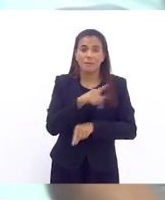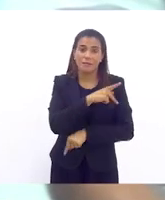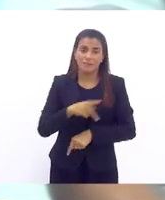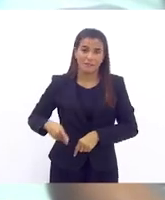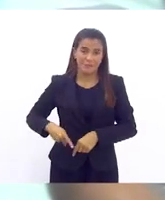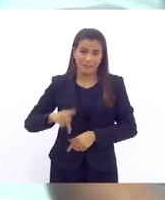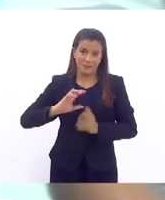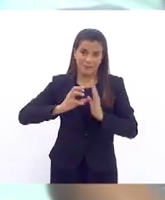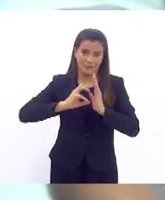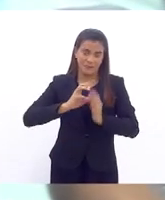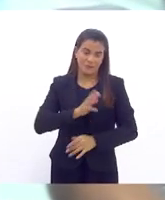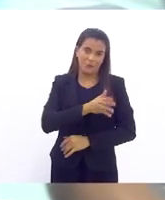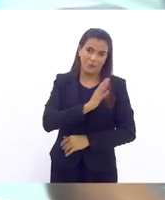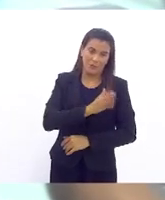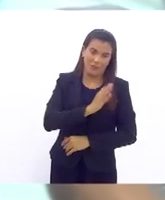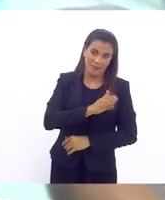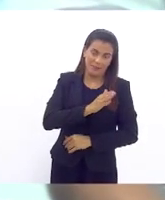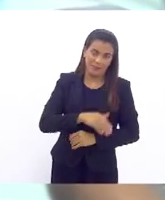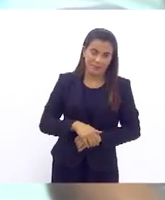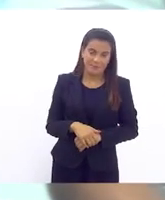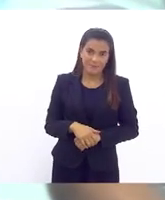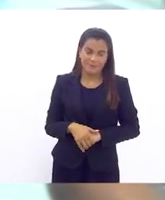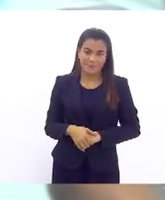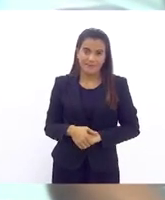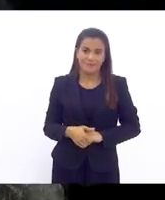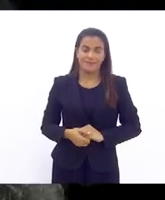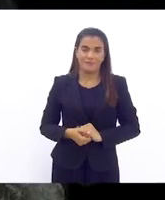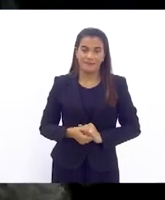coração obrigado pela presença aí Vinícius